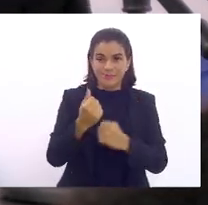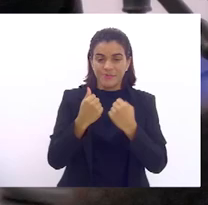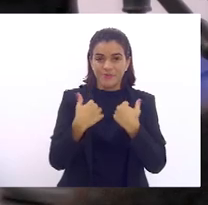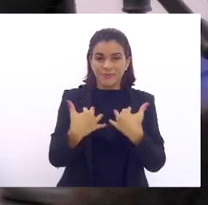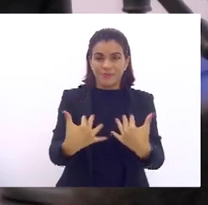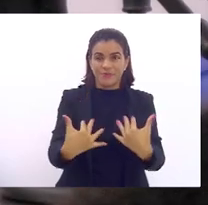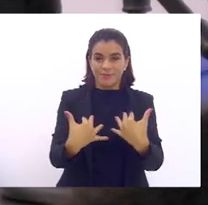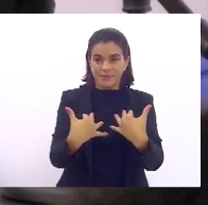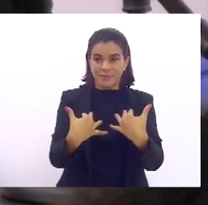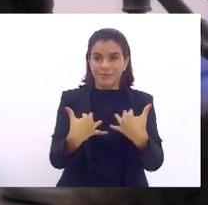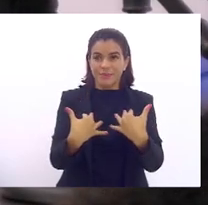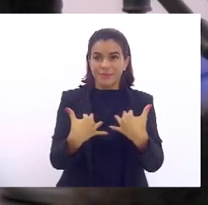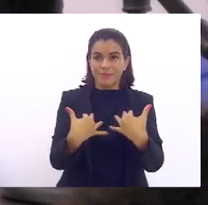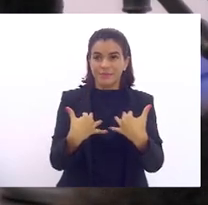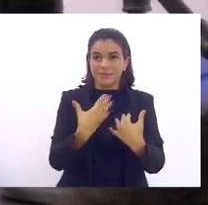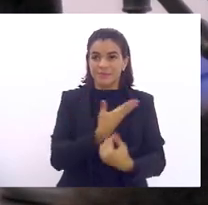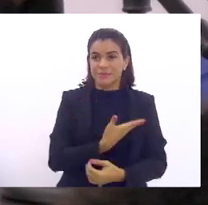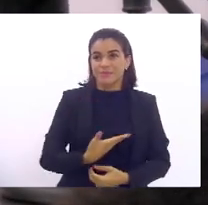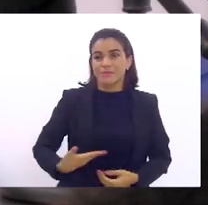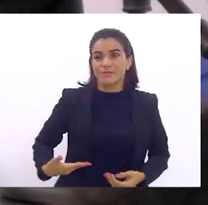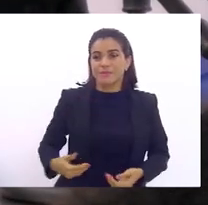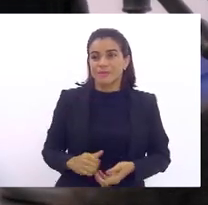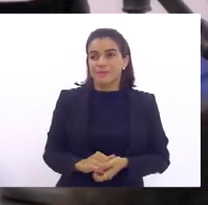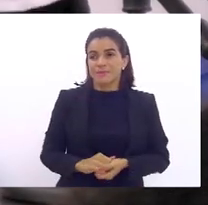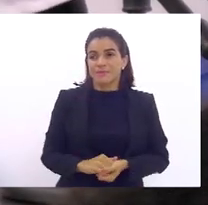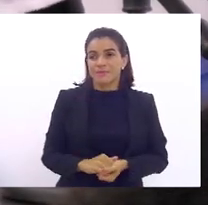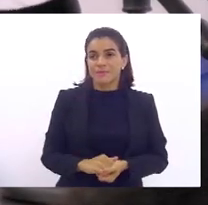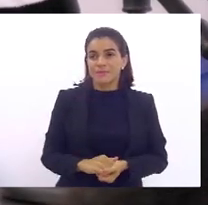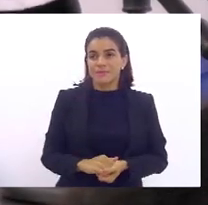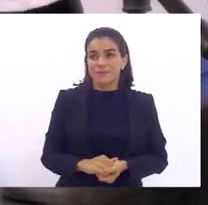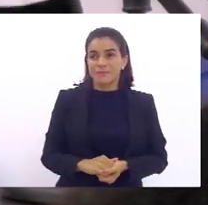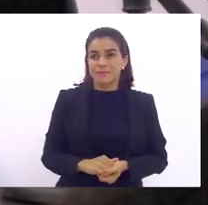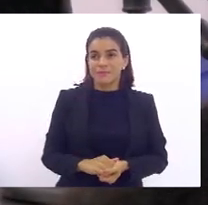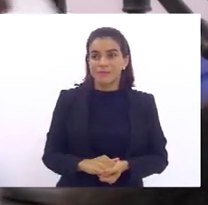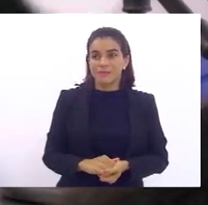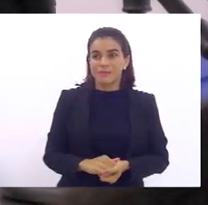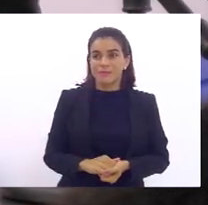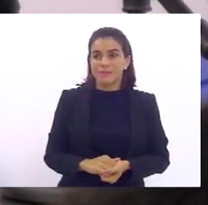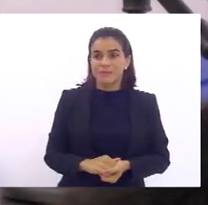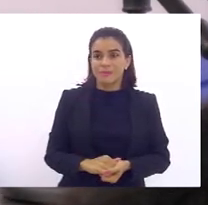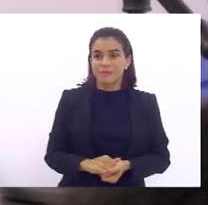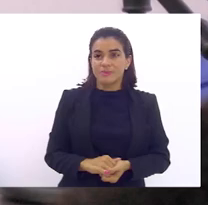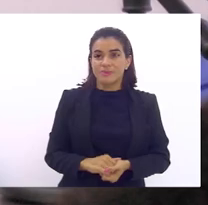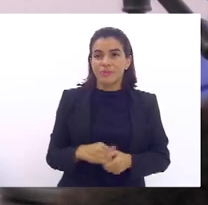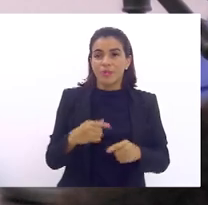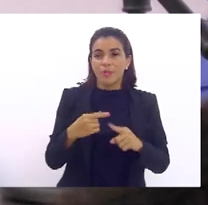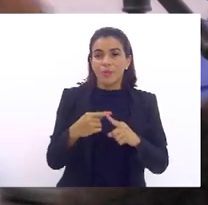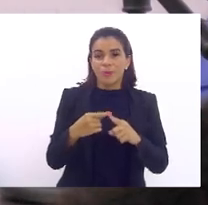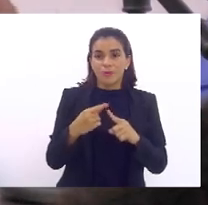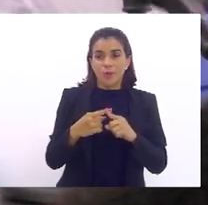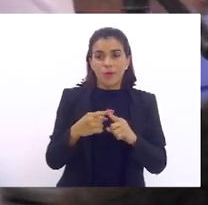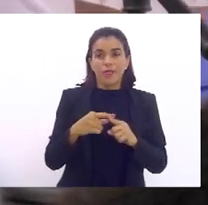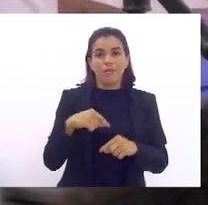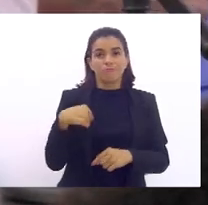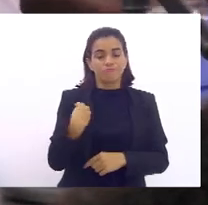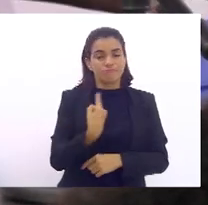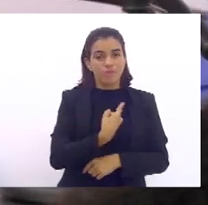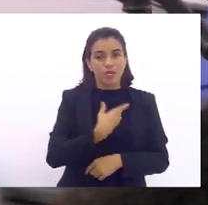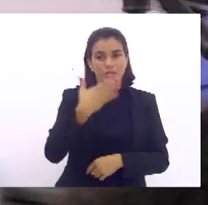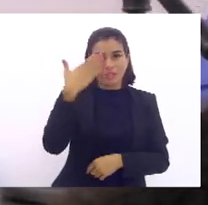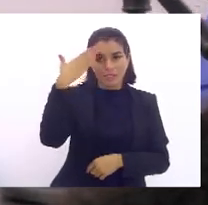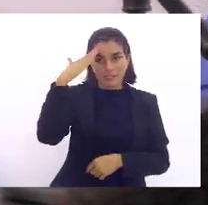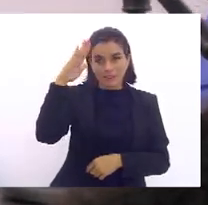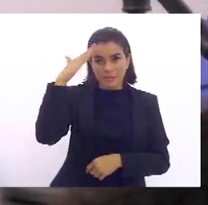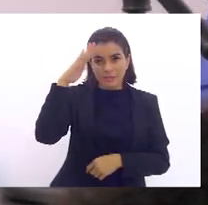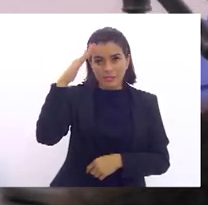reunião desse dessa desse ato eh porque a gente entende também que quando a